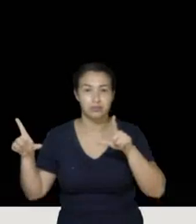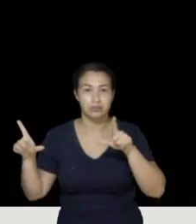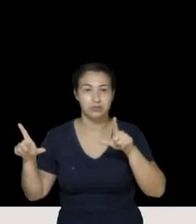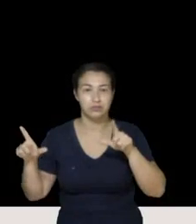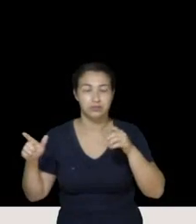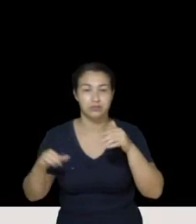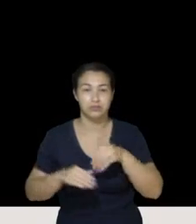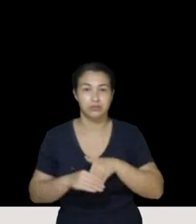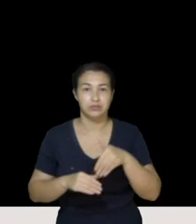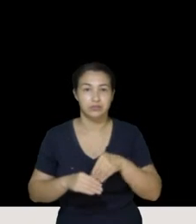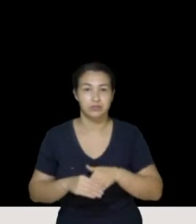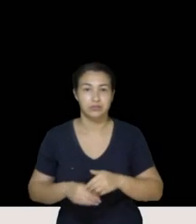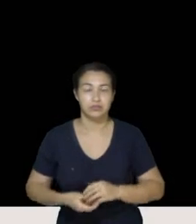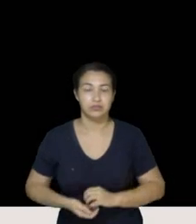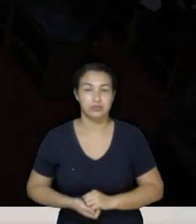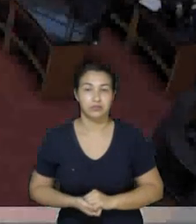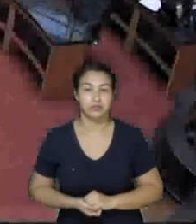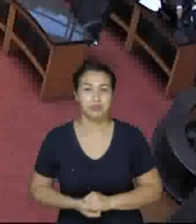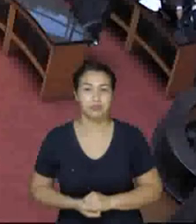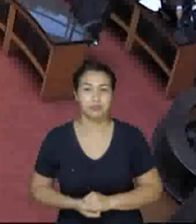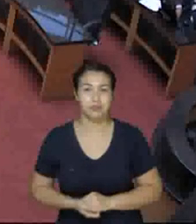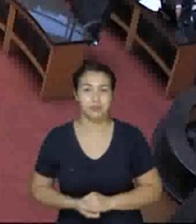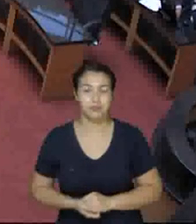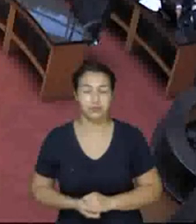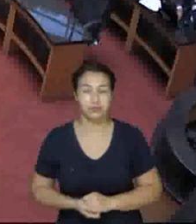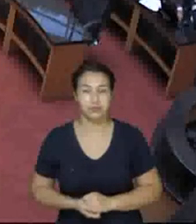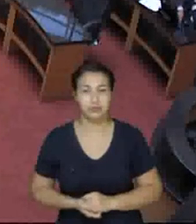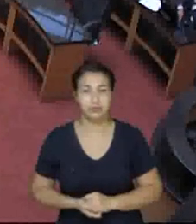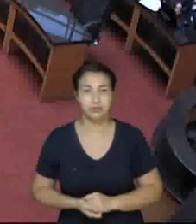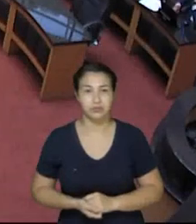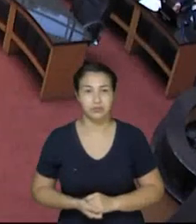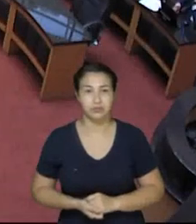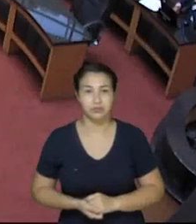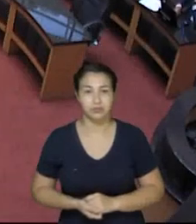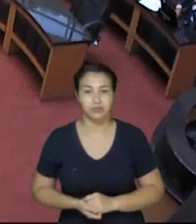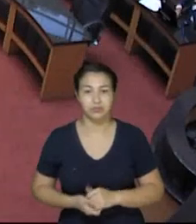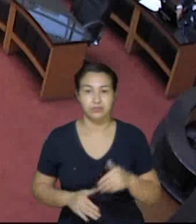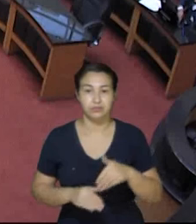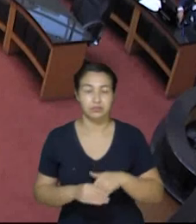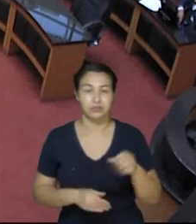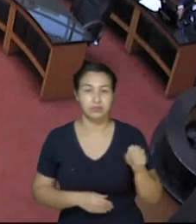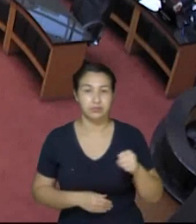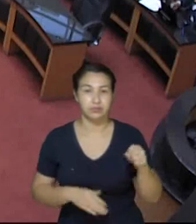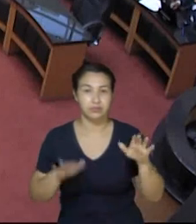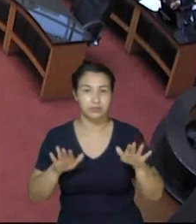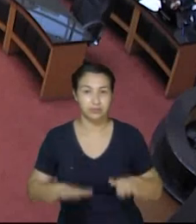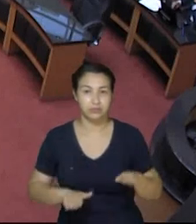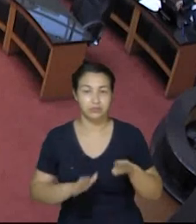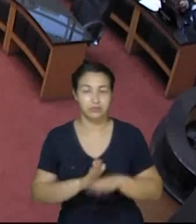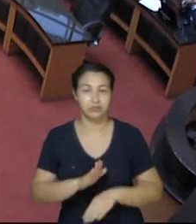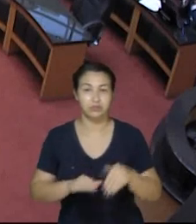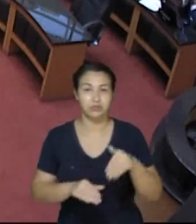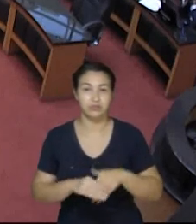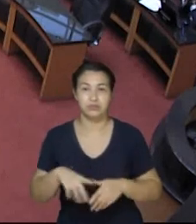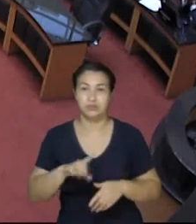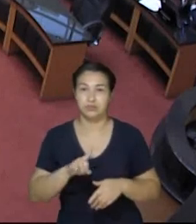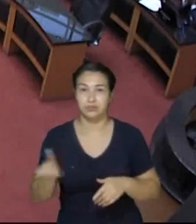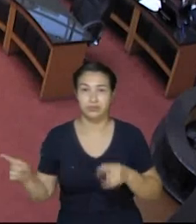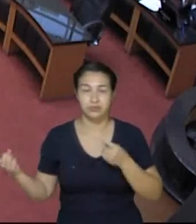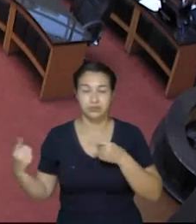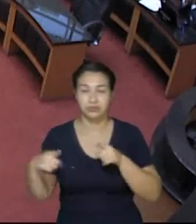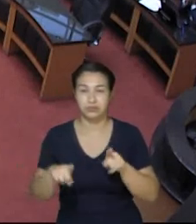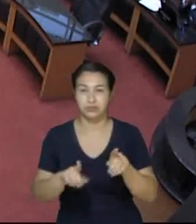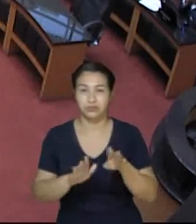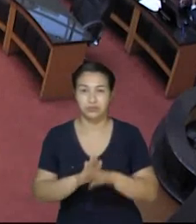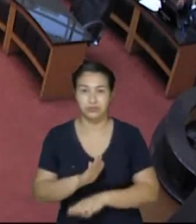painel para os senhores deputados exercerem o seu direito de voto. Quem vota sim, mantém o veto. Quem vota não,